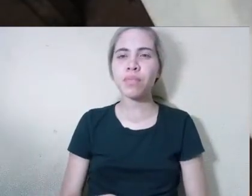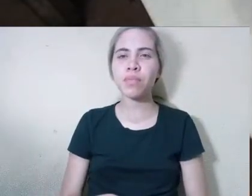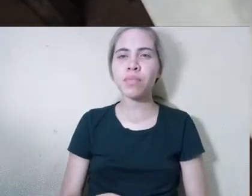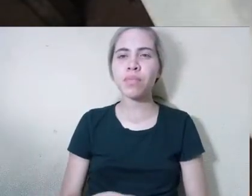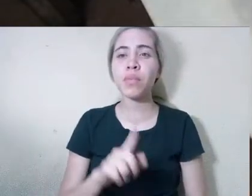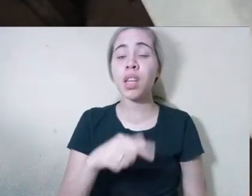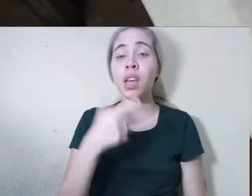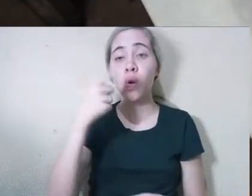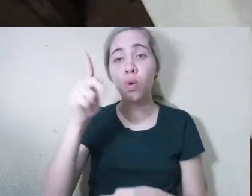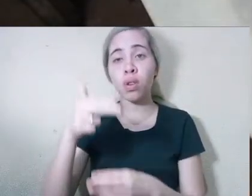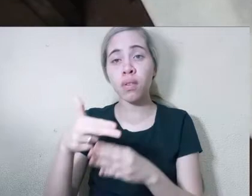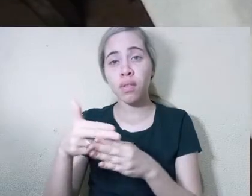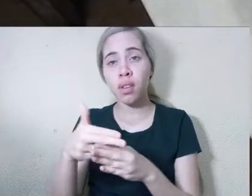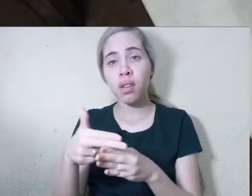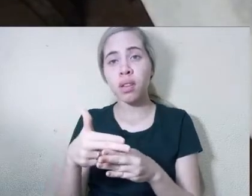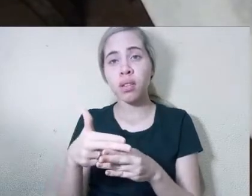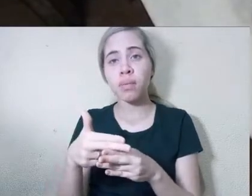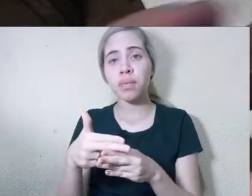E essa daqui.